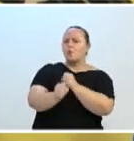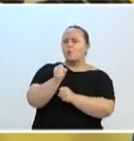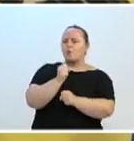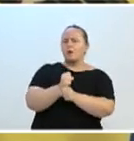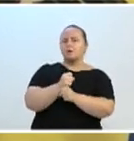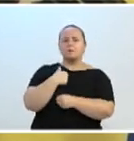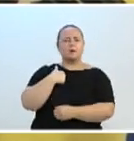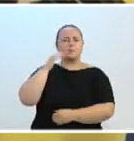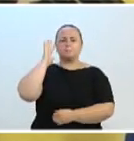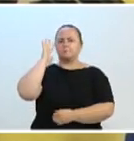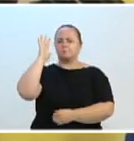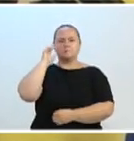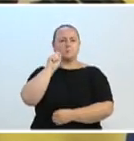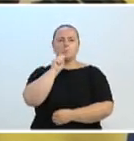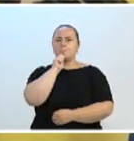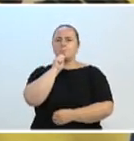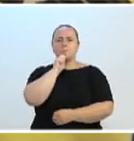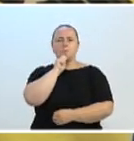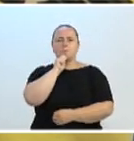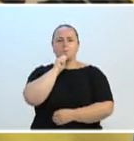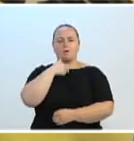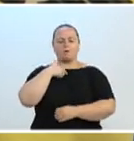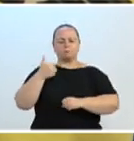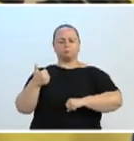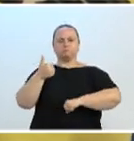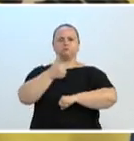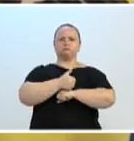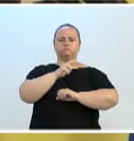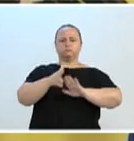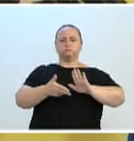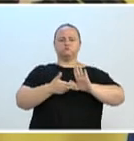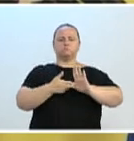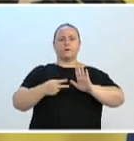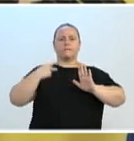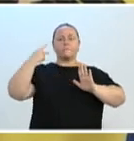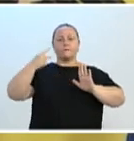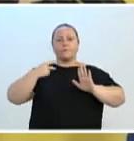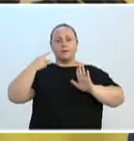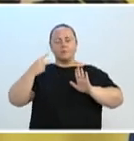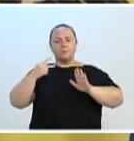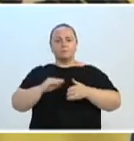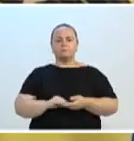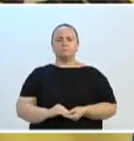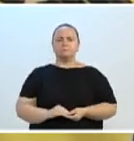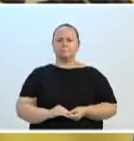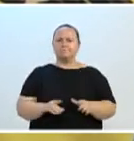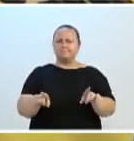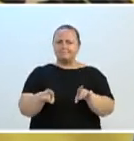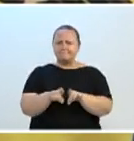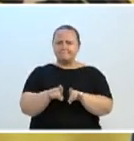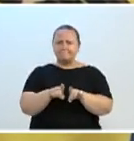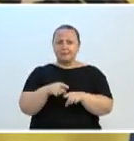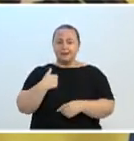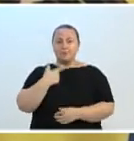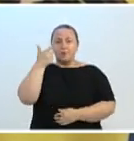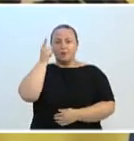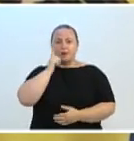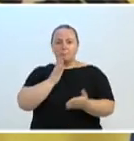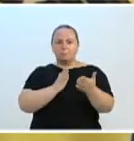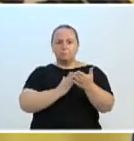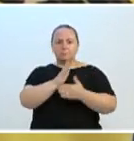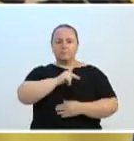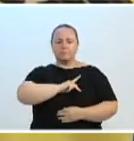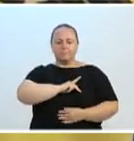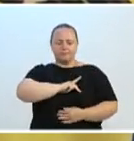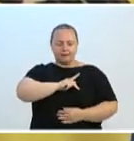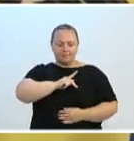de Blumenau, muito menos ser eleito presidente da Câmara